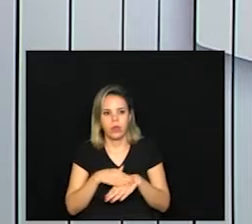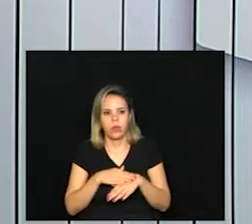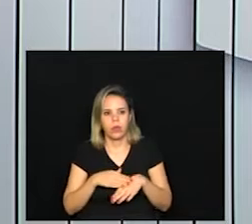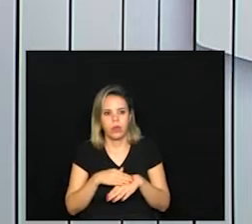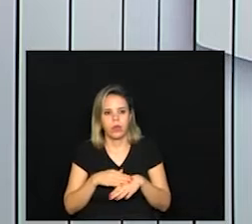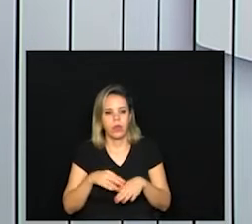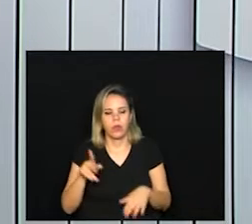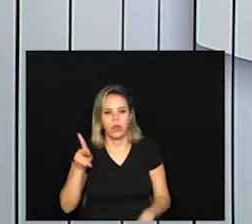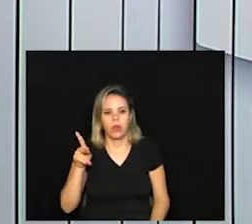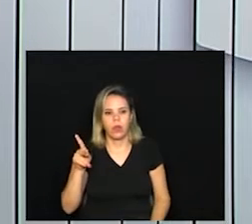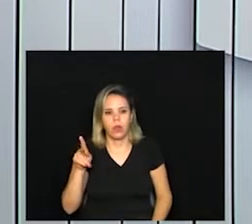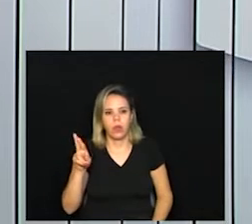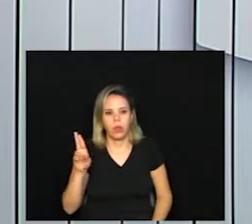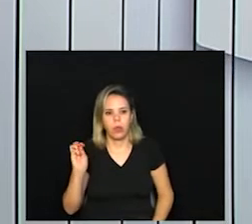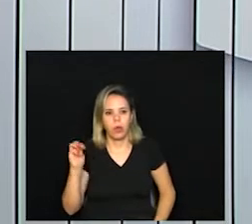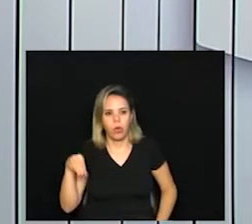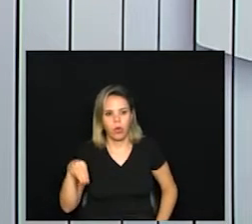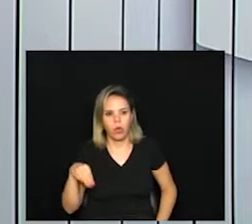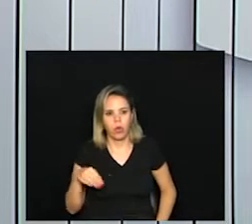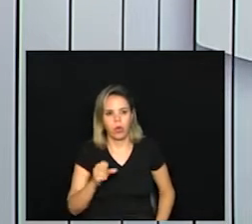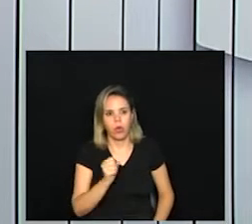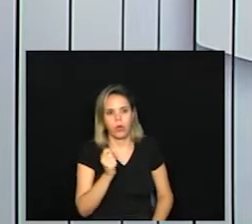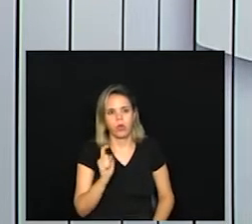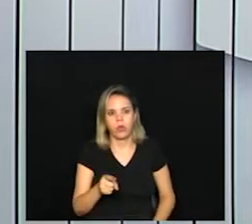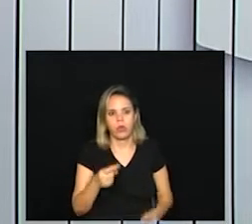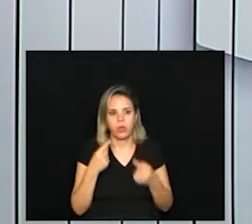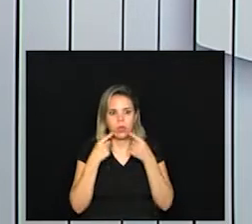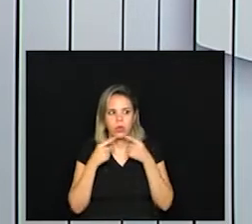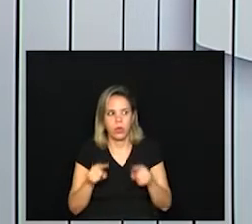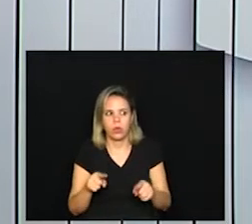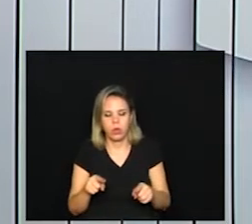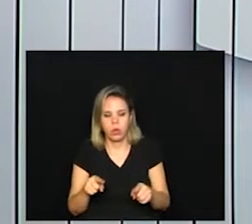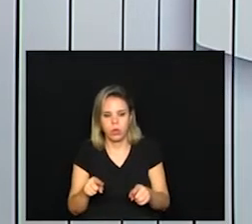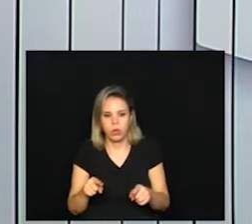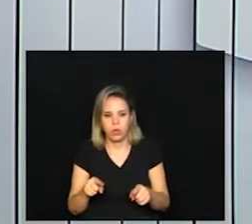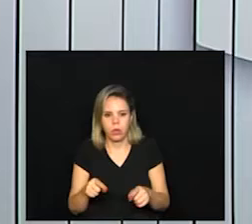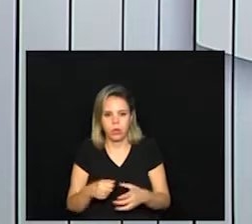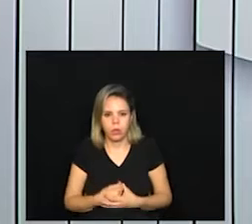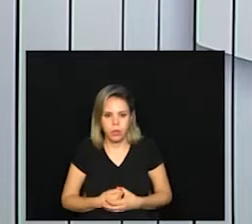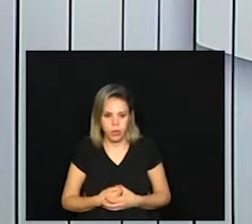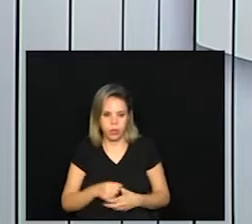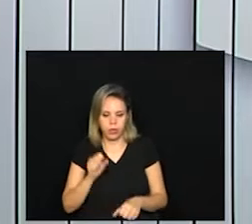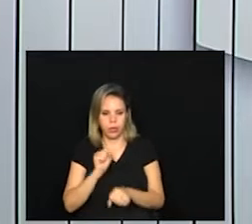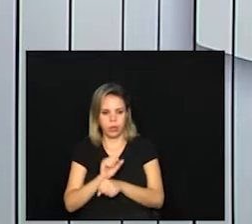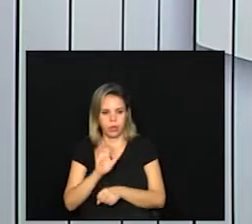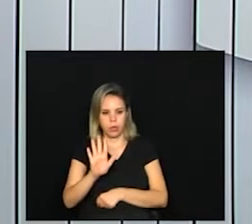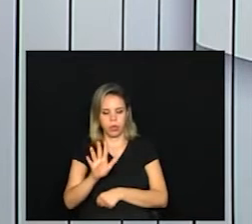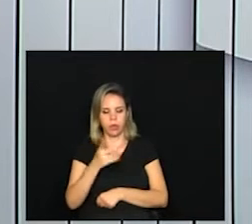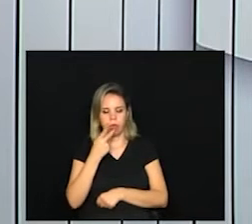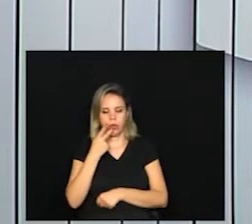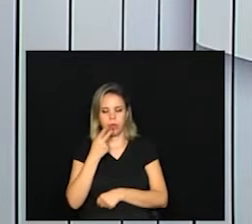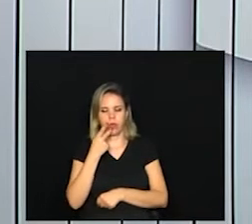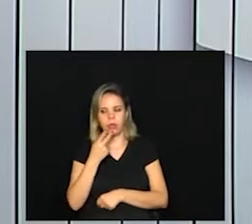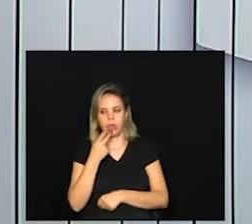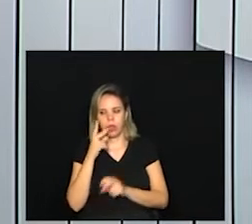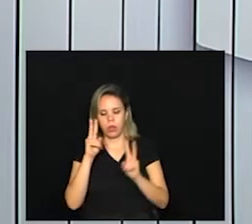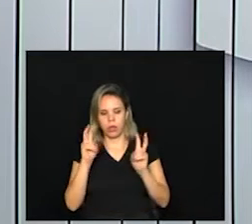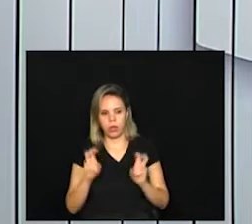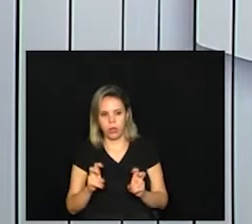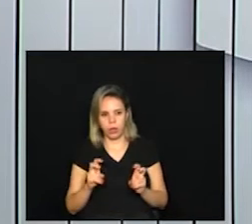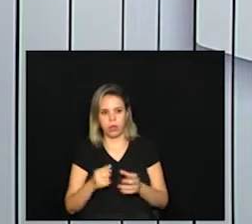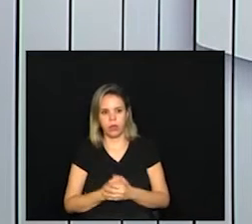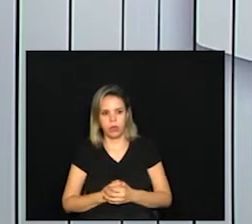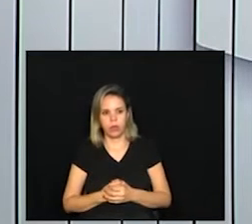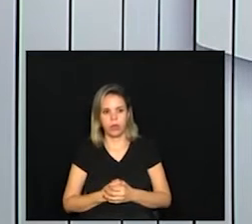sobre o PROCON Campinas, viu? Recebeu mais de 8.500 reclamações. então nós vamos falar sobre este assunto. Tem